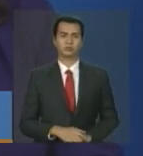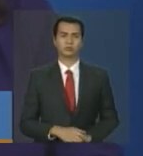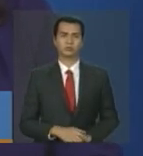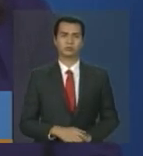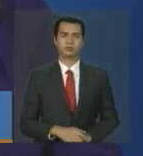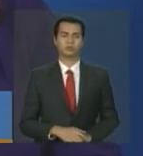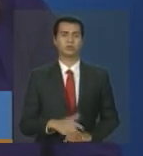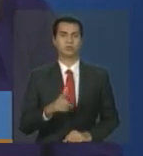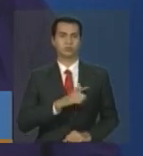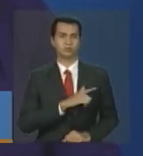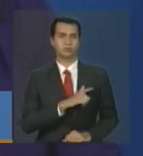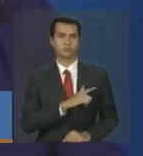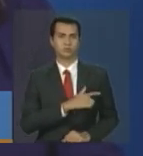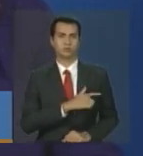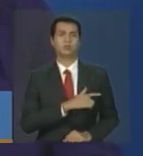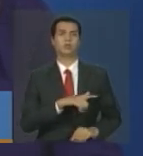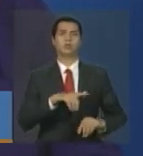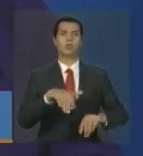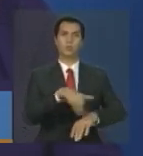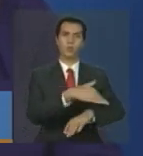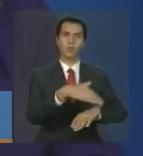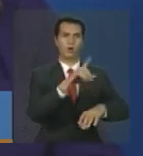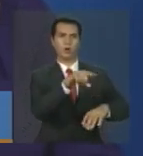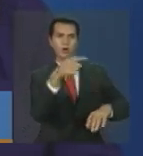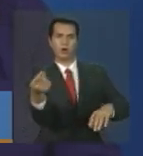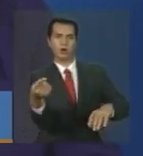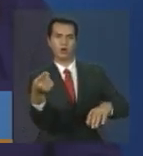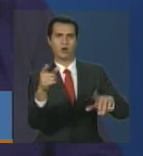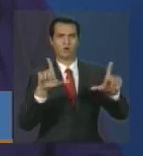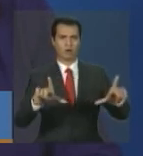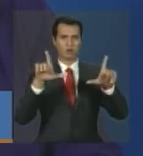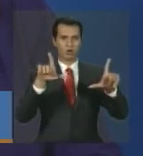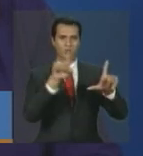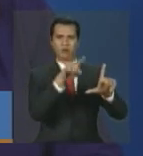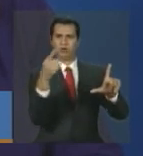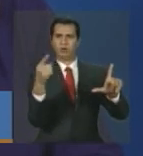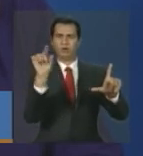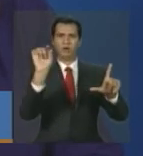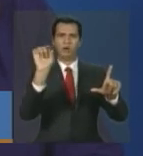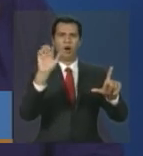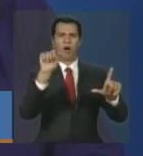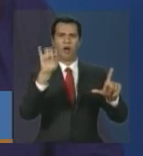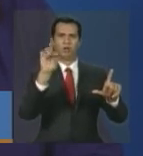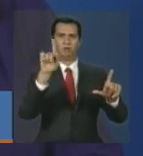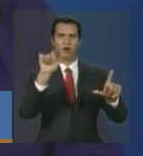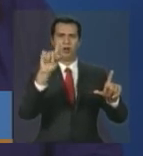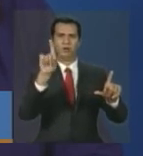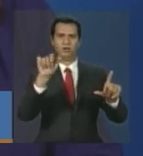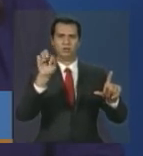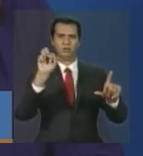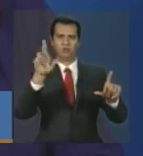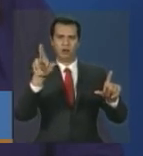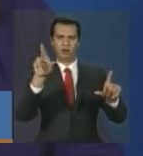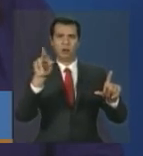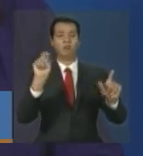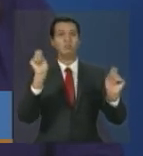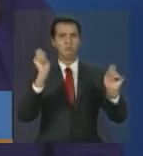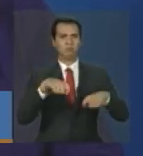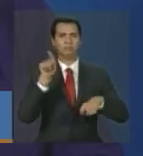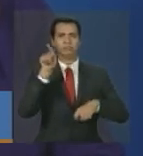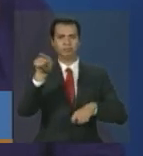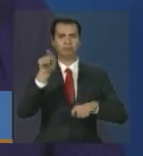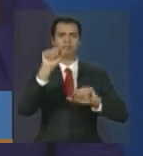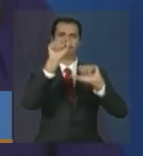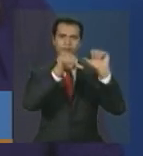frente do endereço do Cras do creas ou do órgão gestor um atualizar dados e ali ele pode clicar